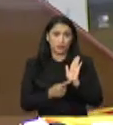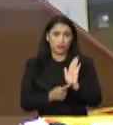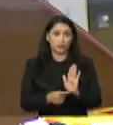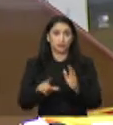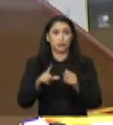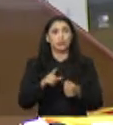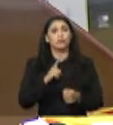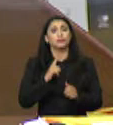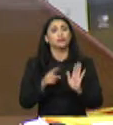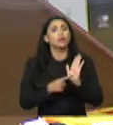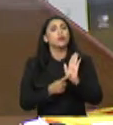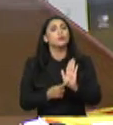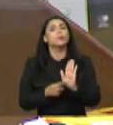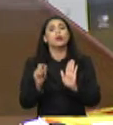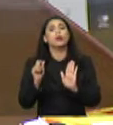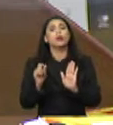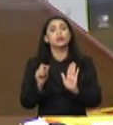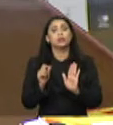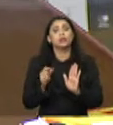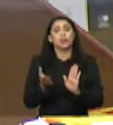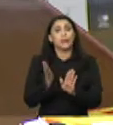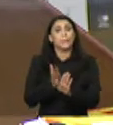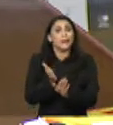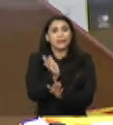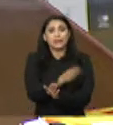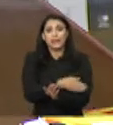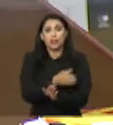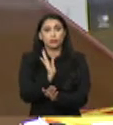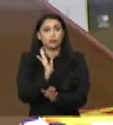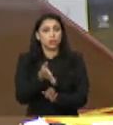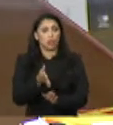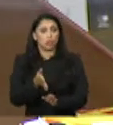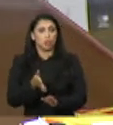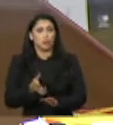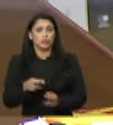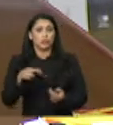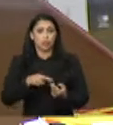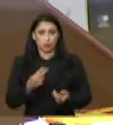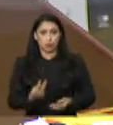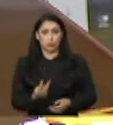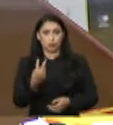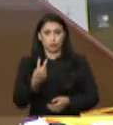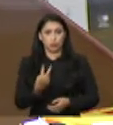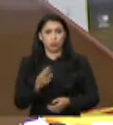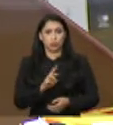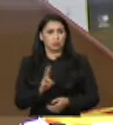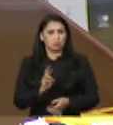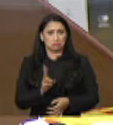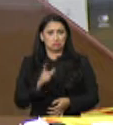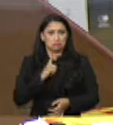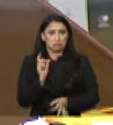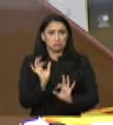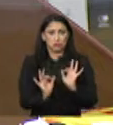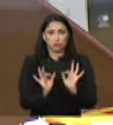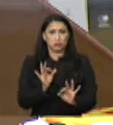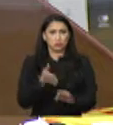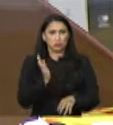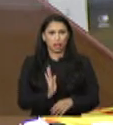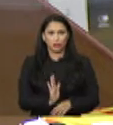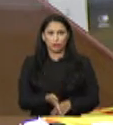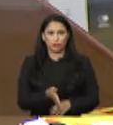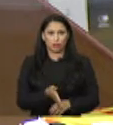o artigo 76 a lei aplica-se a ato ou fato pretérito e esses dois tratando-se de ato não definitivamente julgado